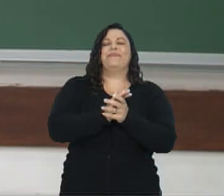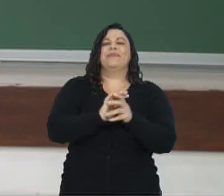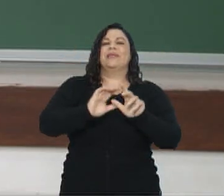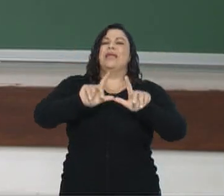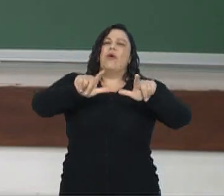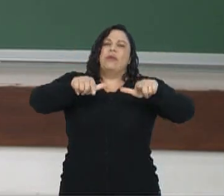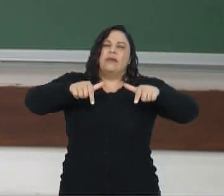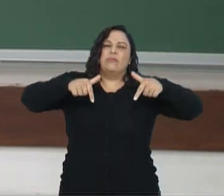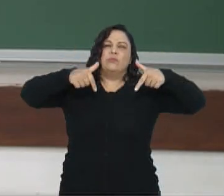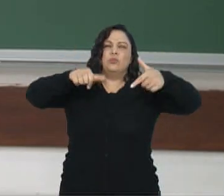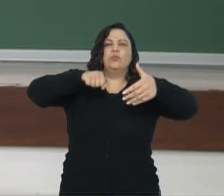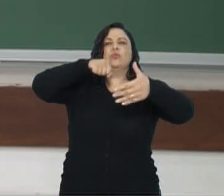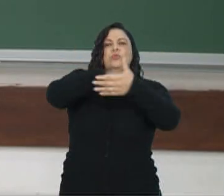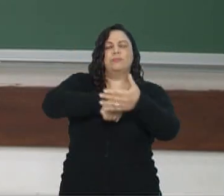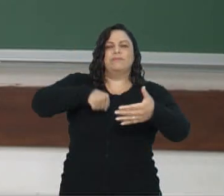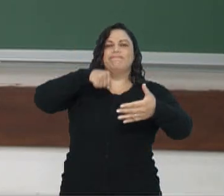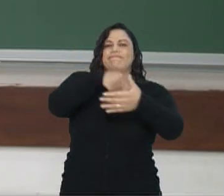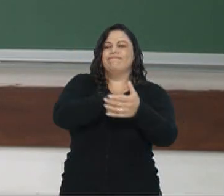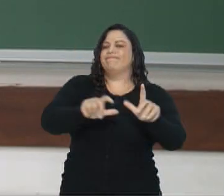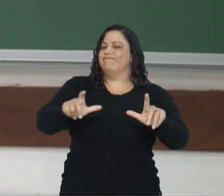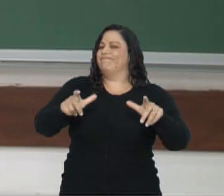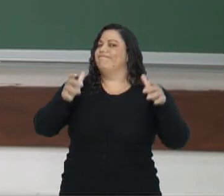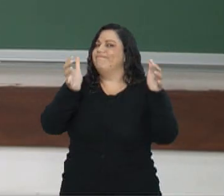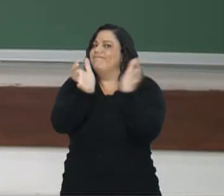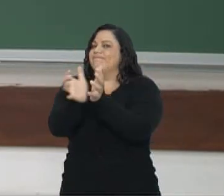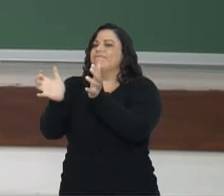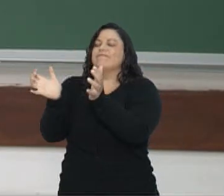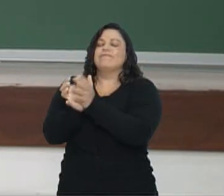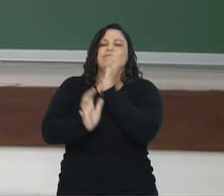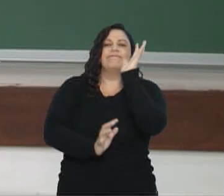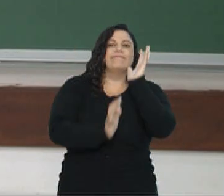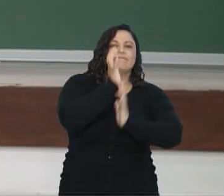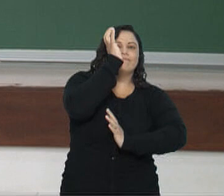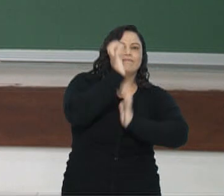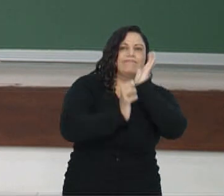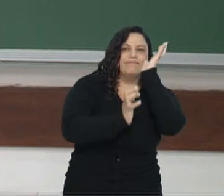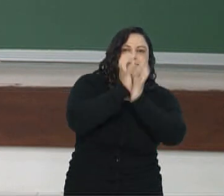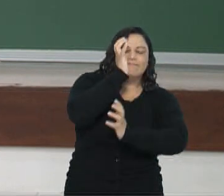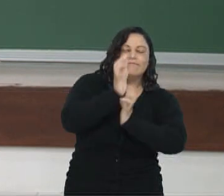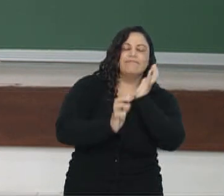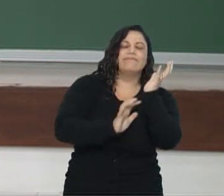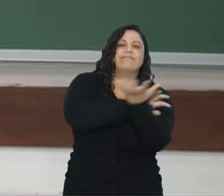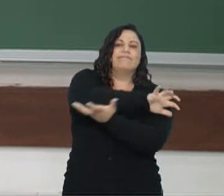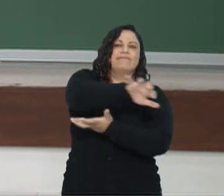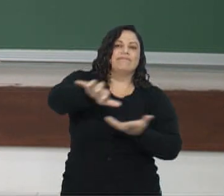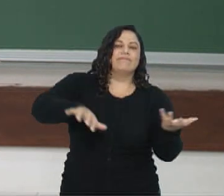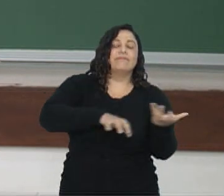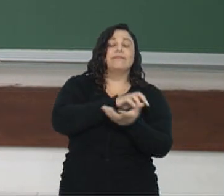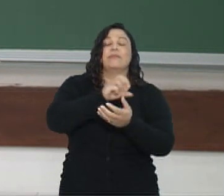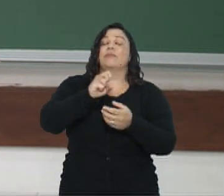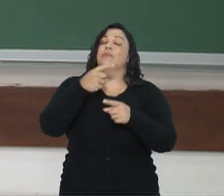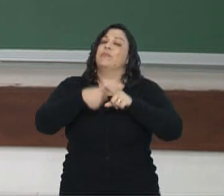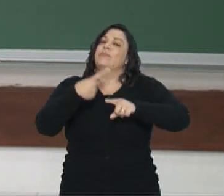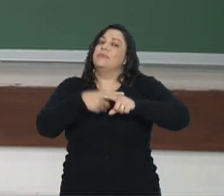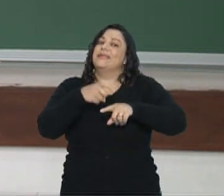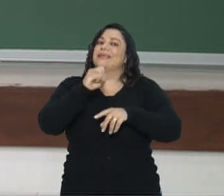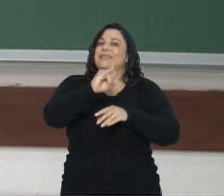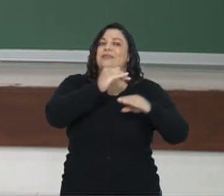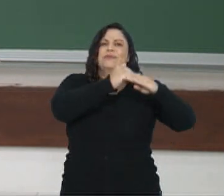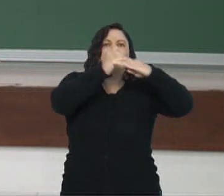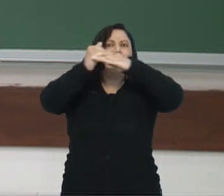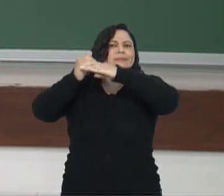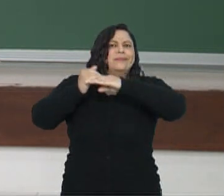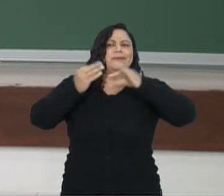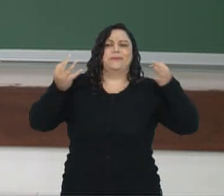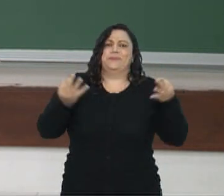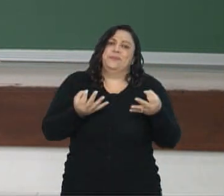da história. A história ela só se move porque há conflitos dentro da sociedade. Se tudo fosse igual, perfeito, dia após dia,